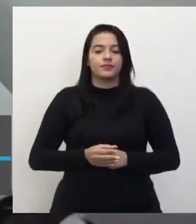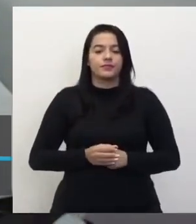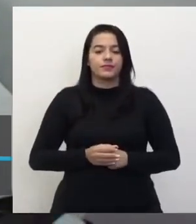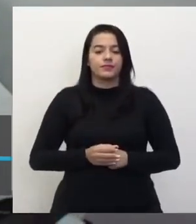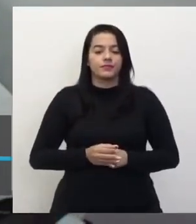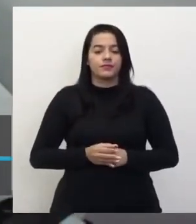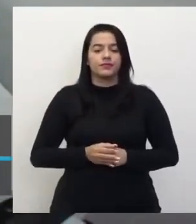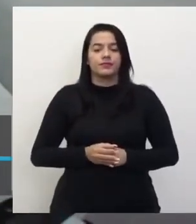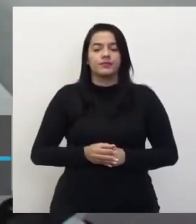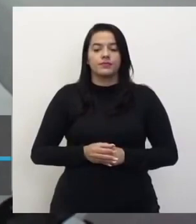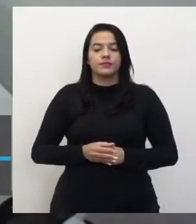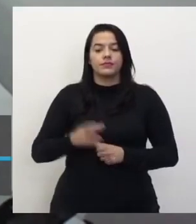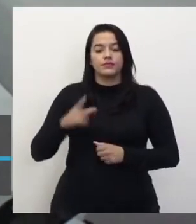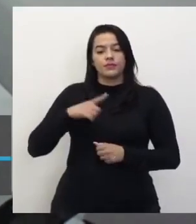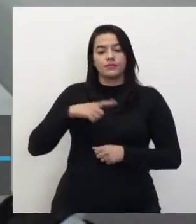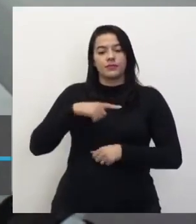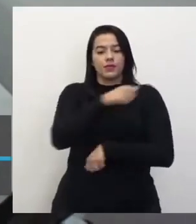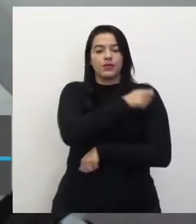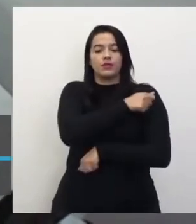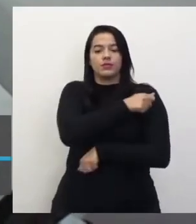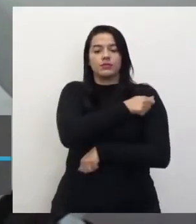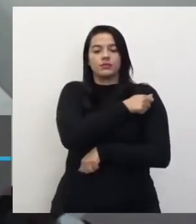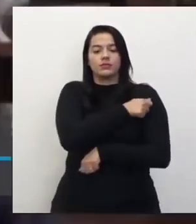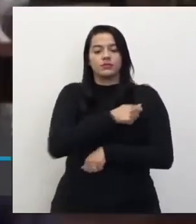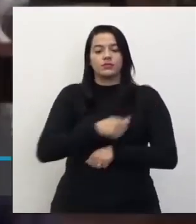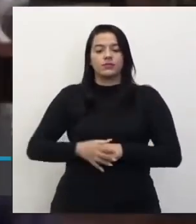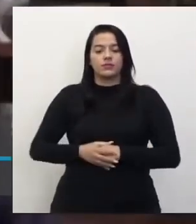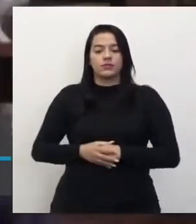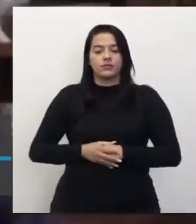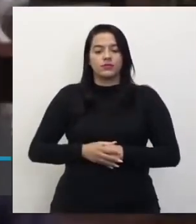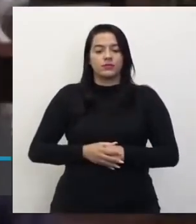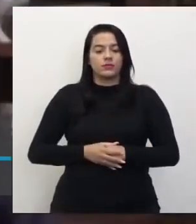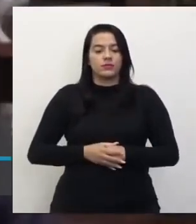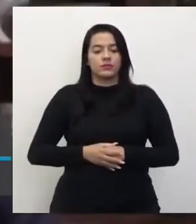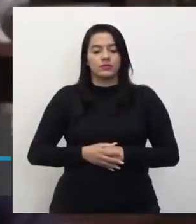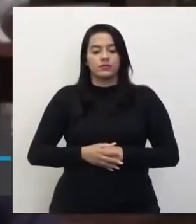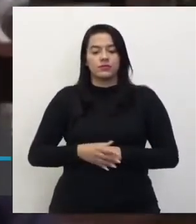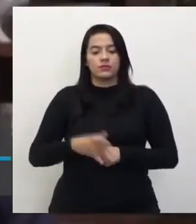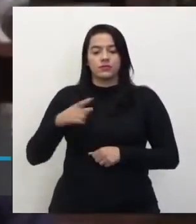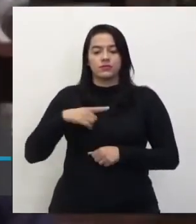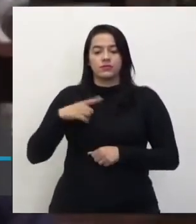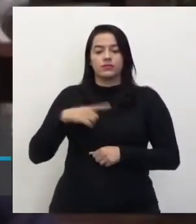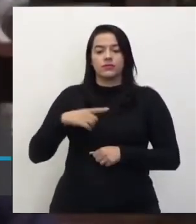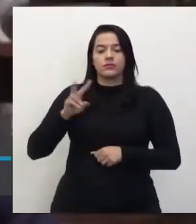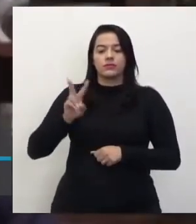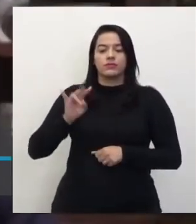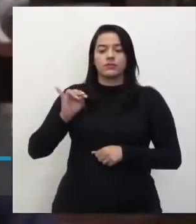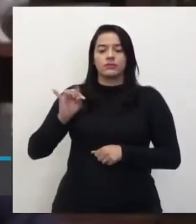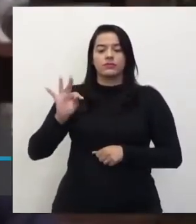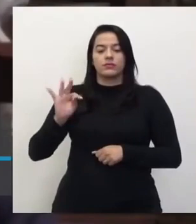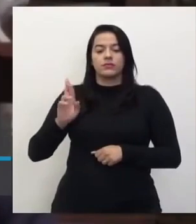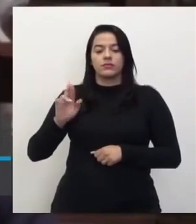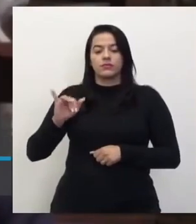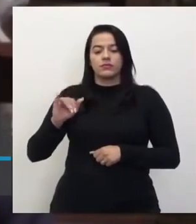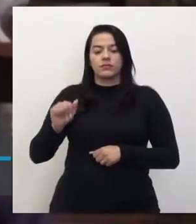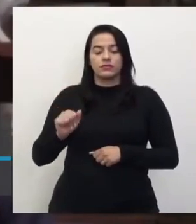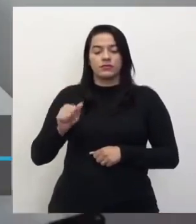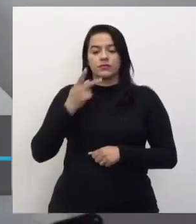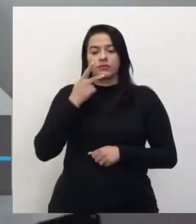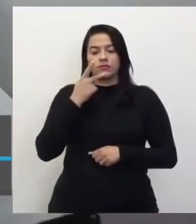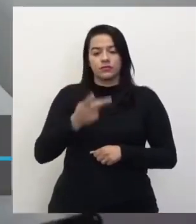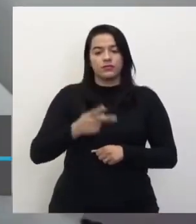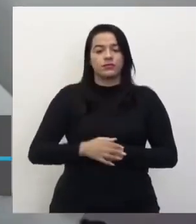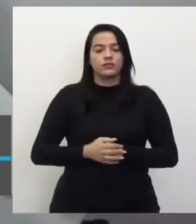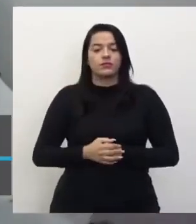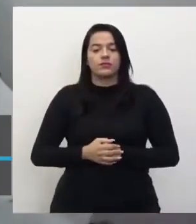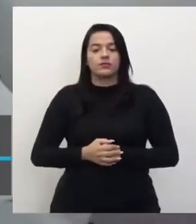Eu queria achar uma aluninho aqui. Aluna Olha Vitória, só, da professora. isso, Oi? essa mesmo. É essa Então vai mesmo lá. que eu ia comentar Então contigo, fala,